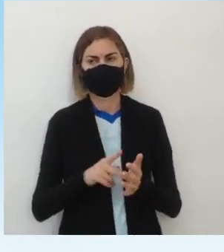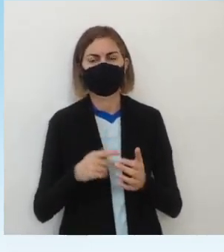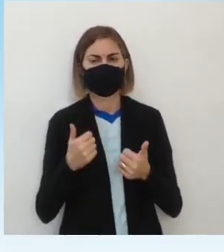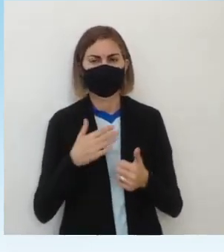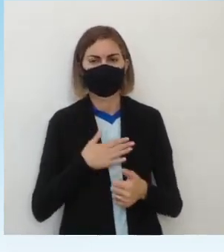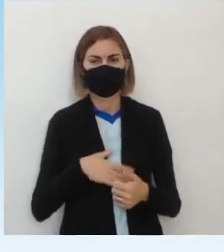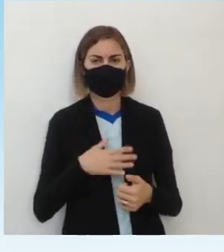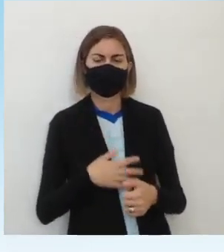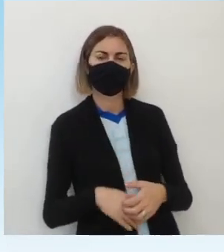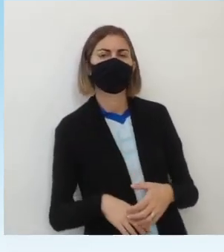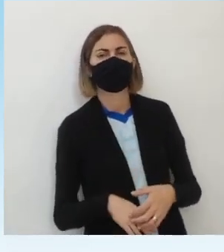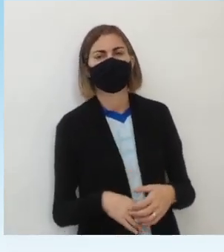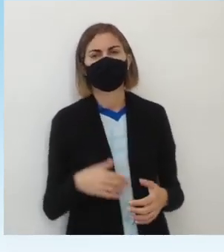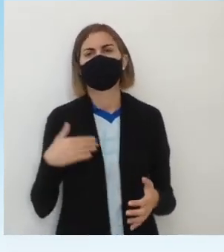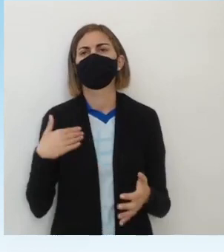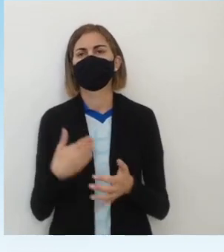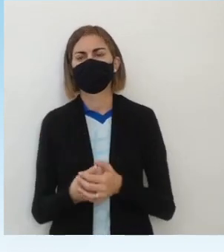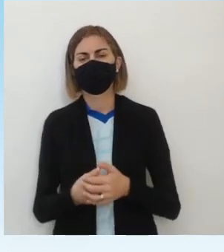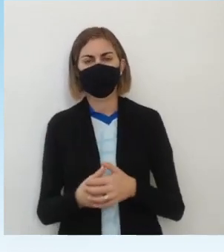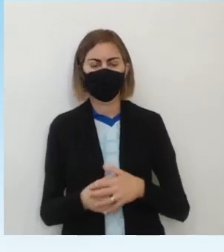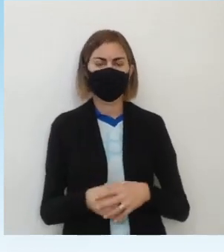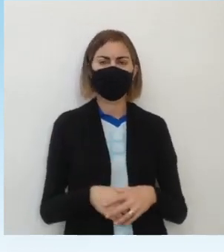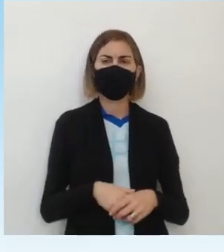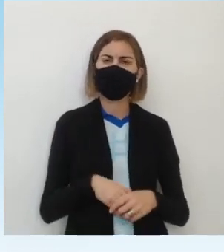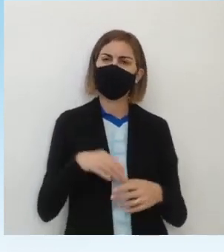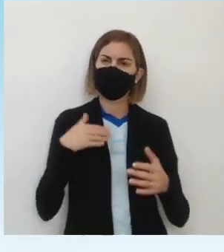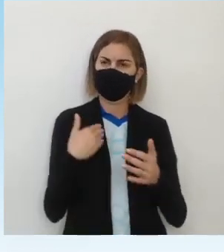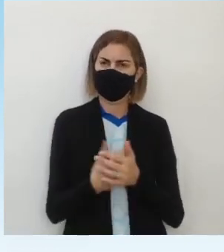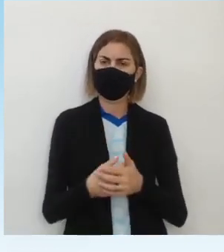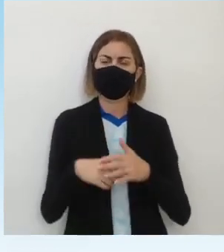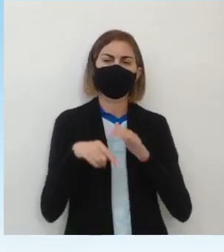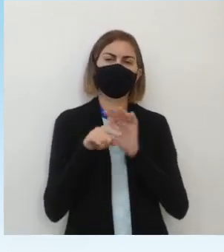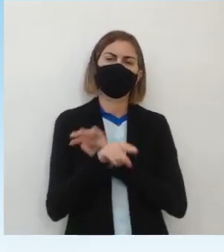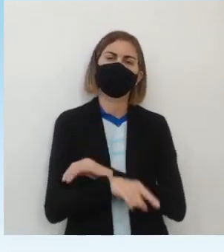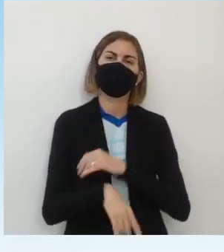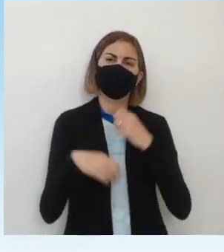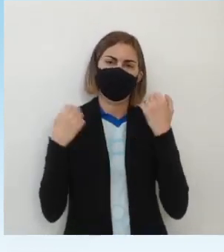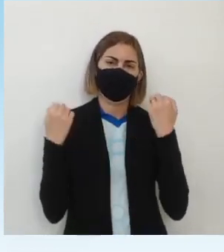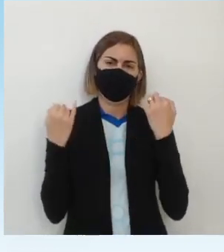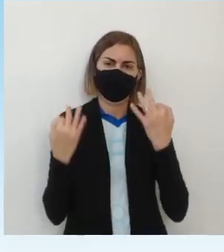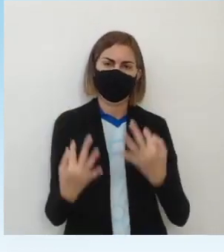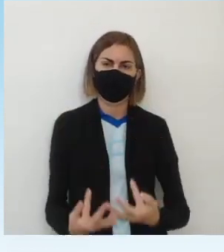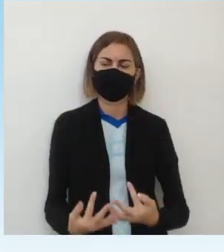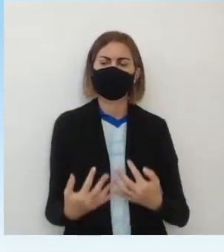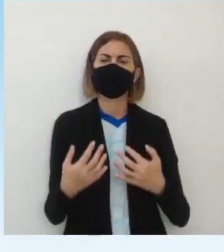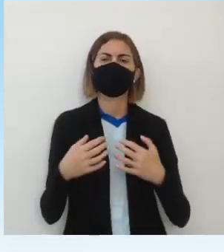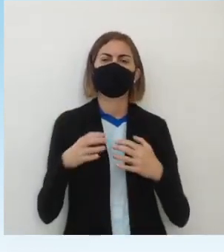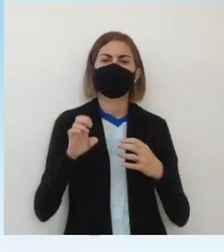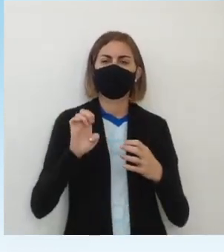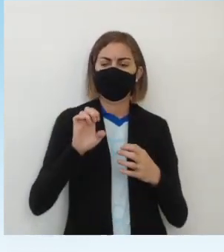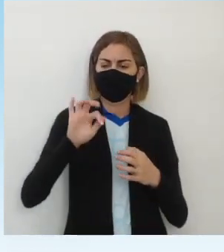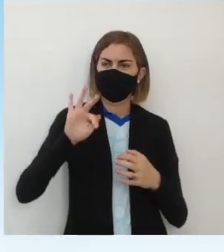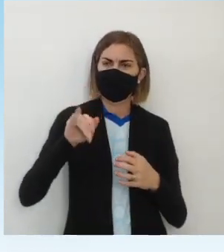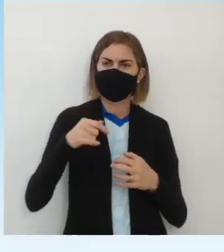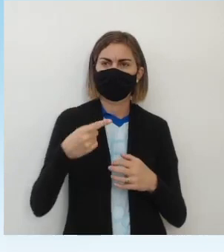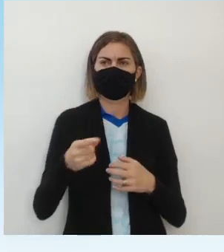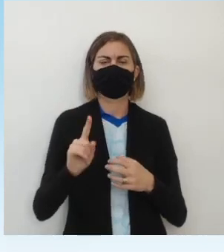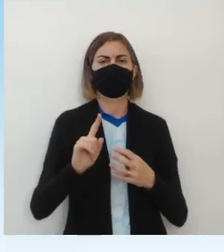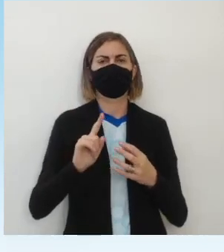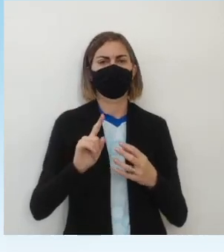Tranquilo? Então, vamos para a próxima. A próxima questão ela já vai tratar sobre a efusão,